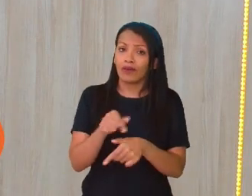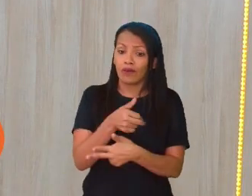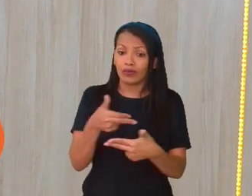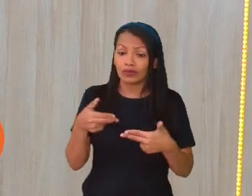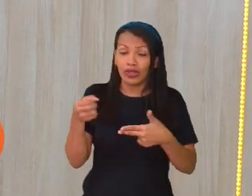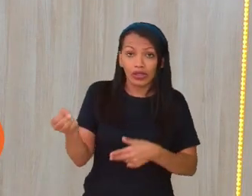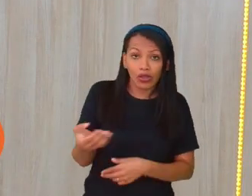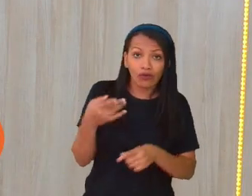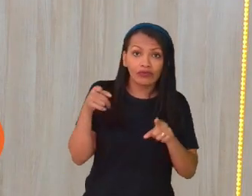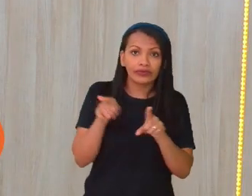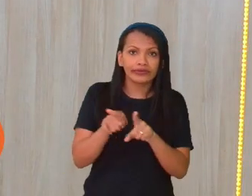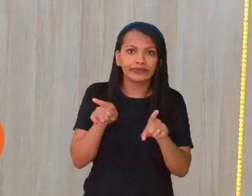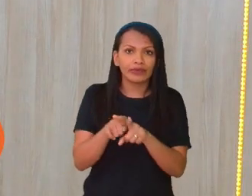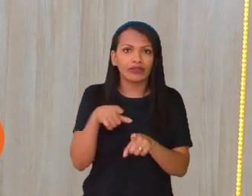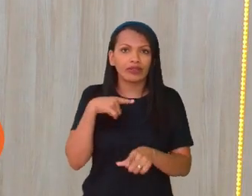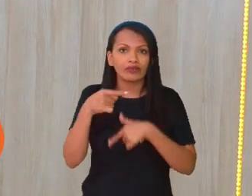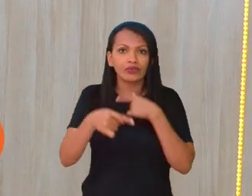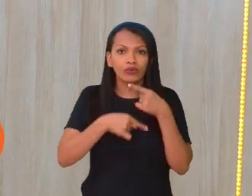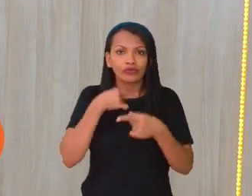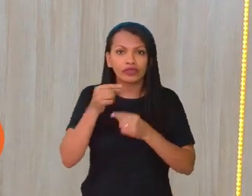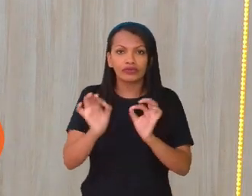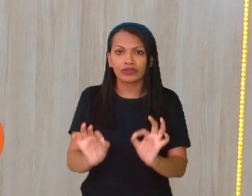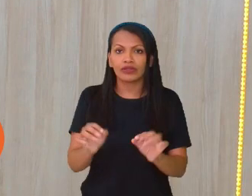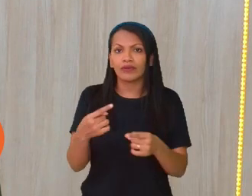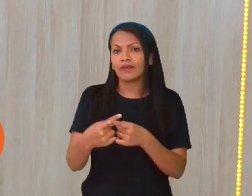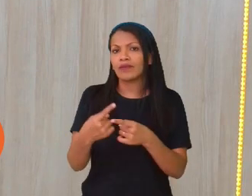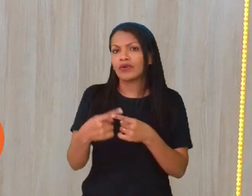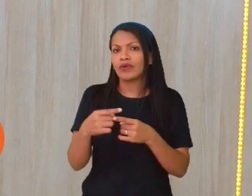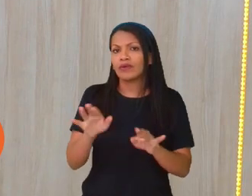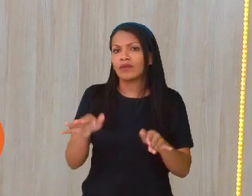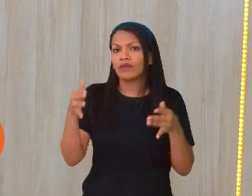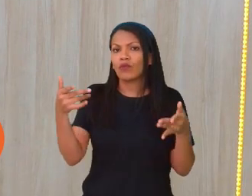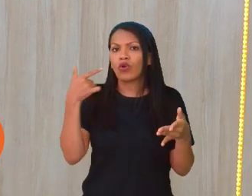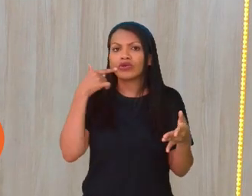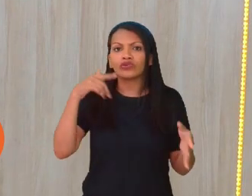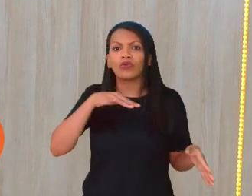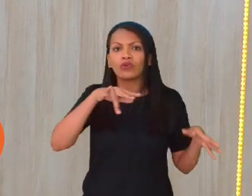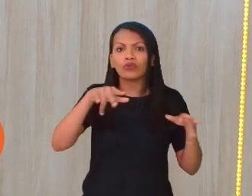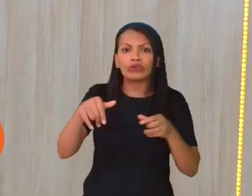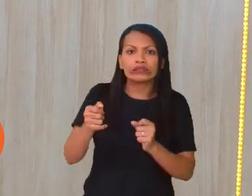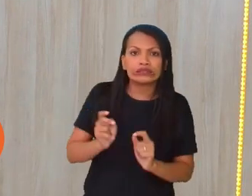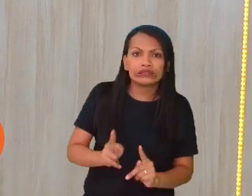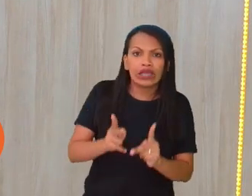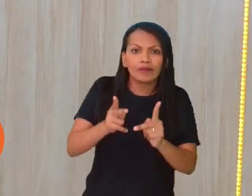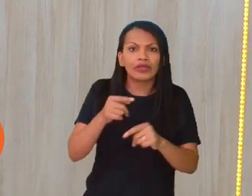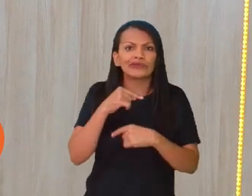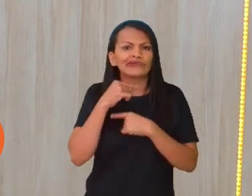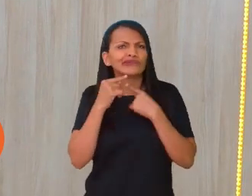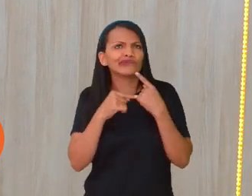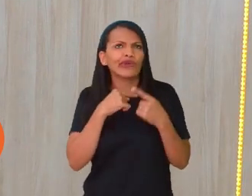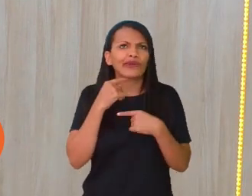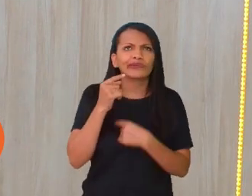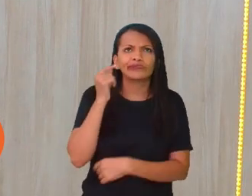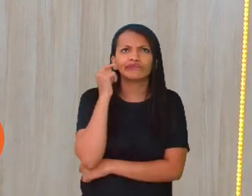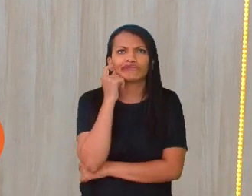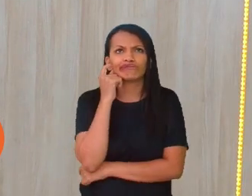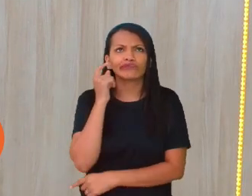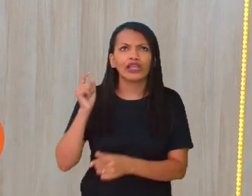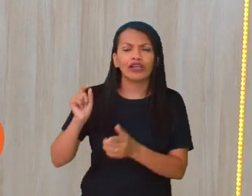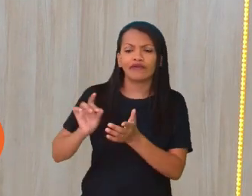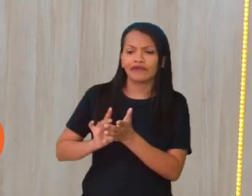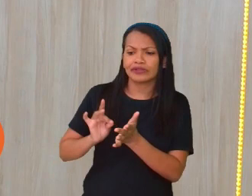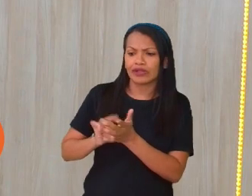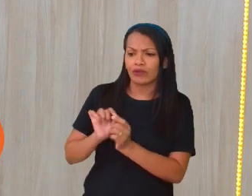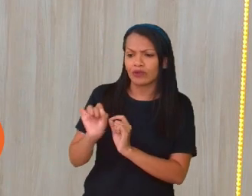e tirar também as suas dúvidas, tá certo? Porque quando a gente fala de animais, a gente sempre fica com uma dúvida. É